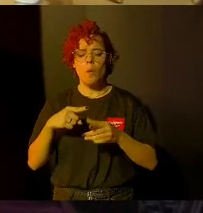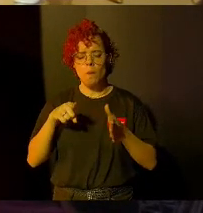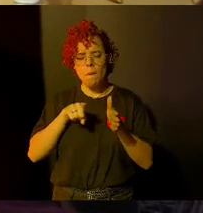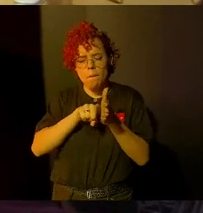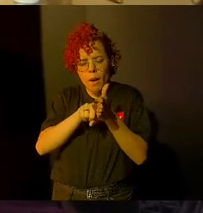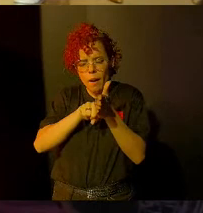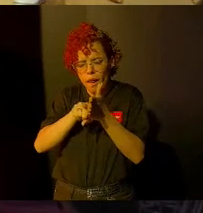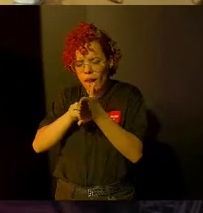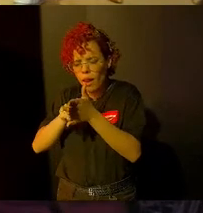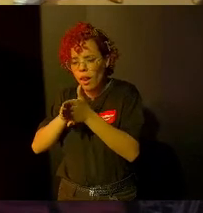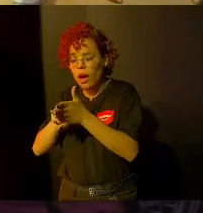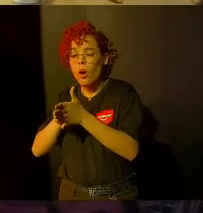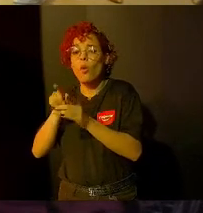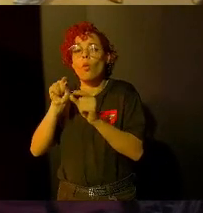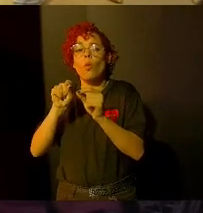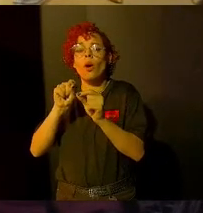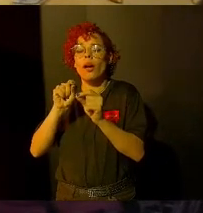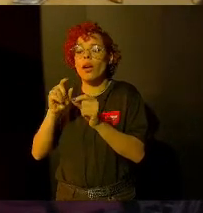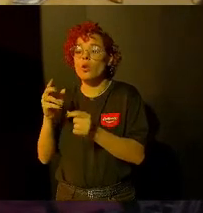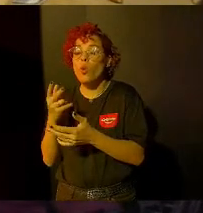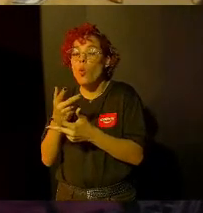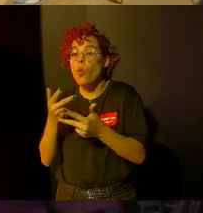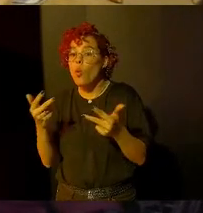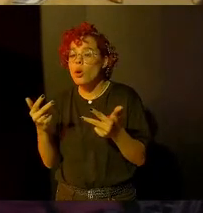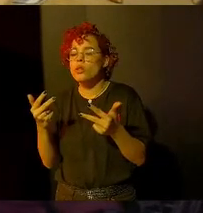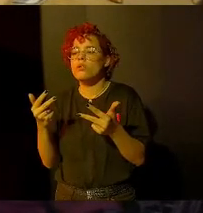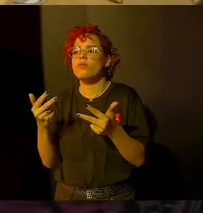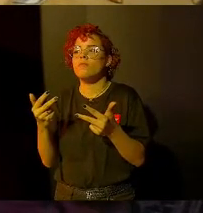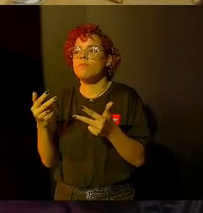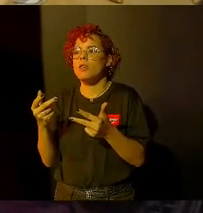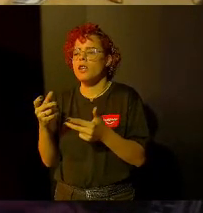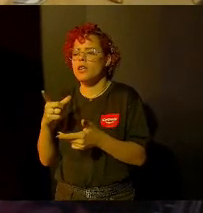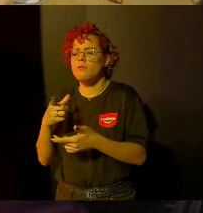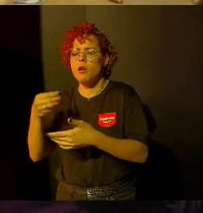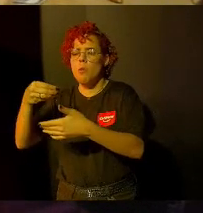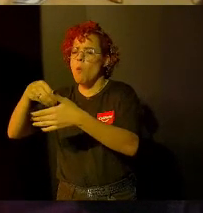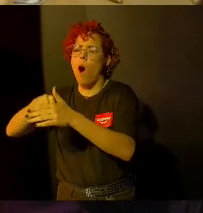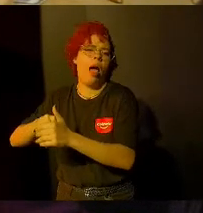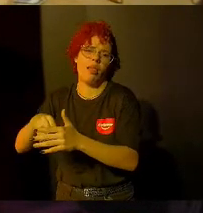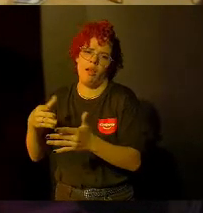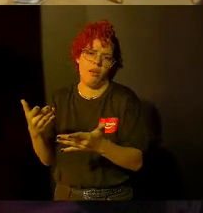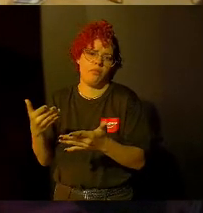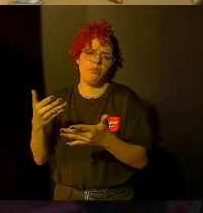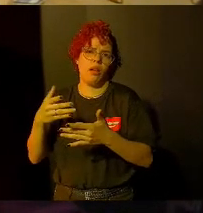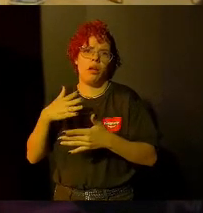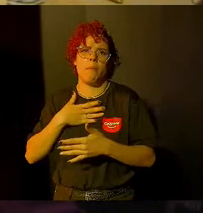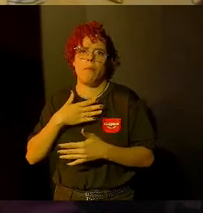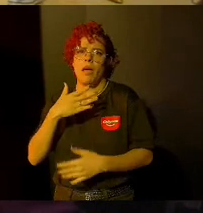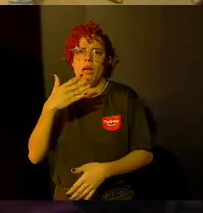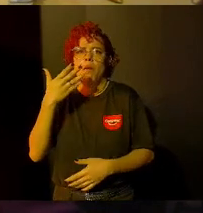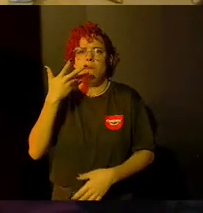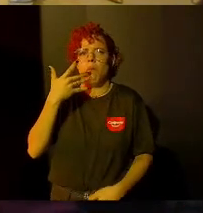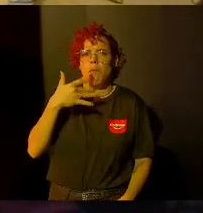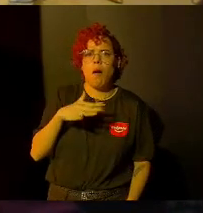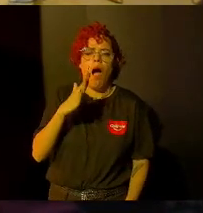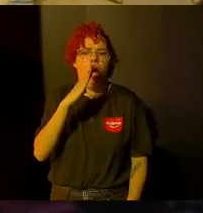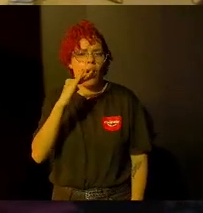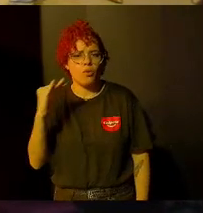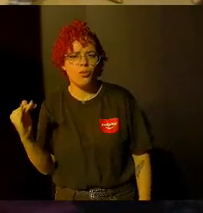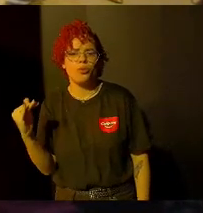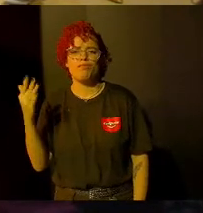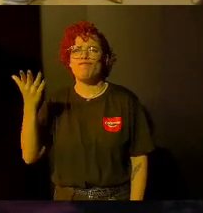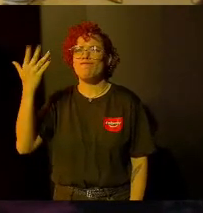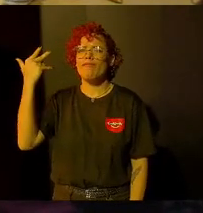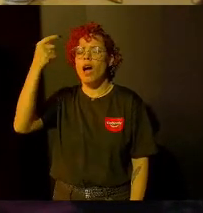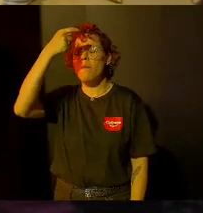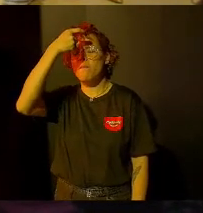vestígios que são vestígios é por um lado que eu guardo né da minha infância da adolescência são vestígios da